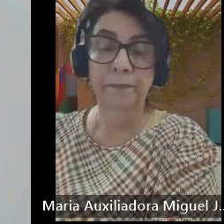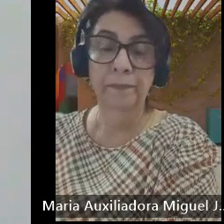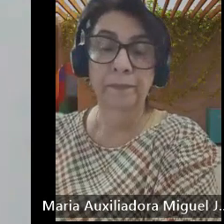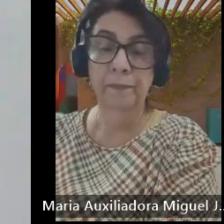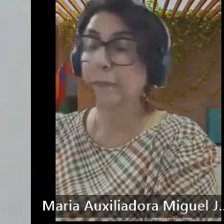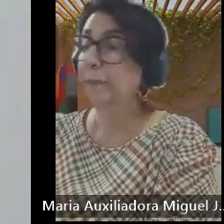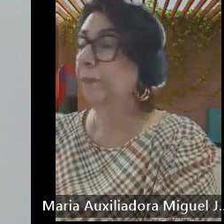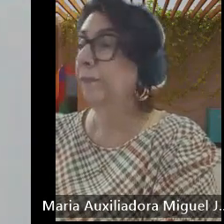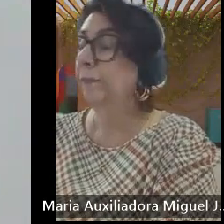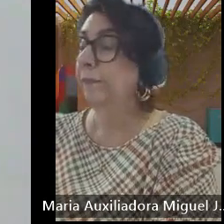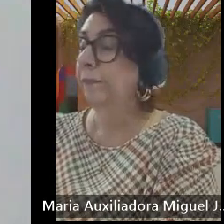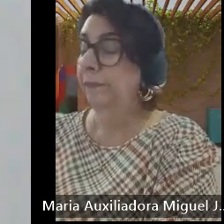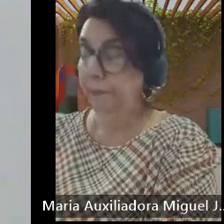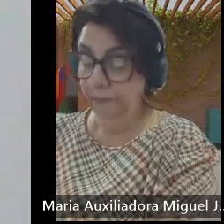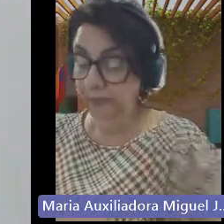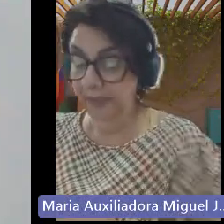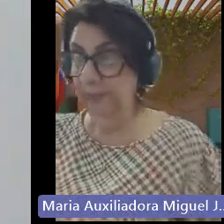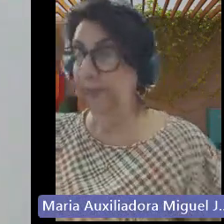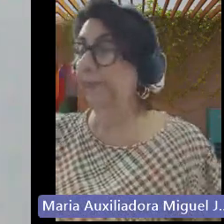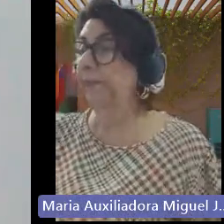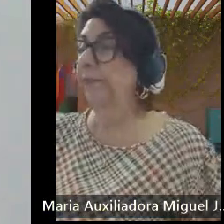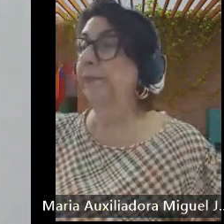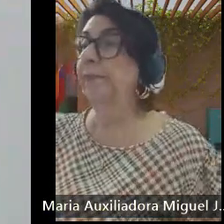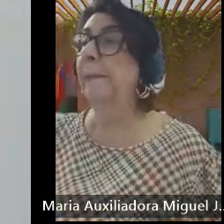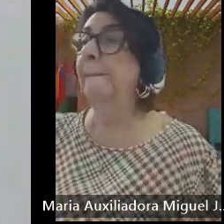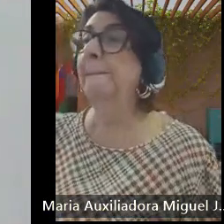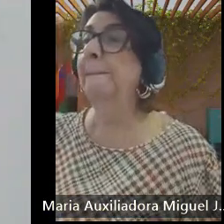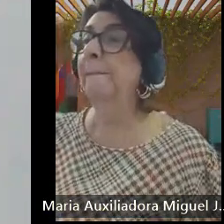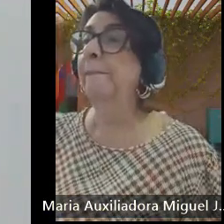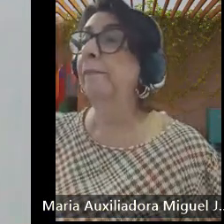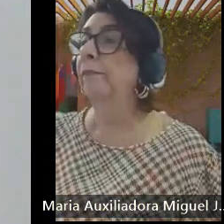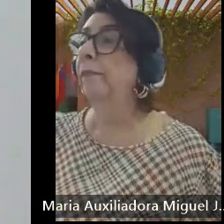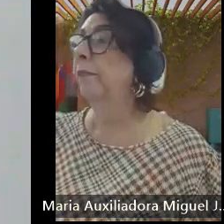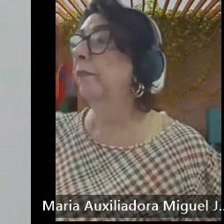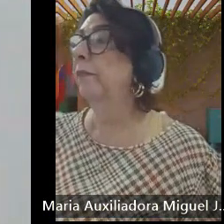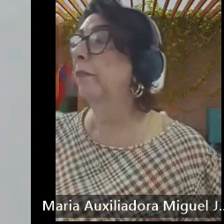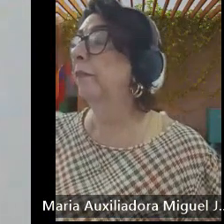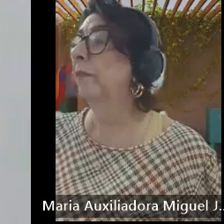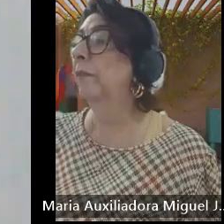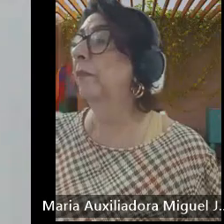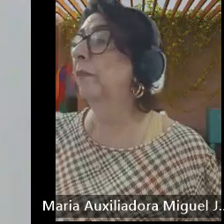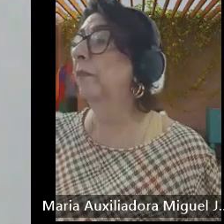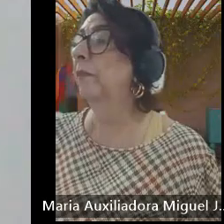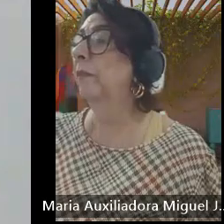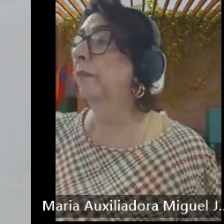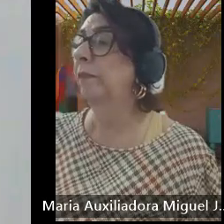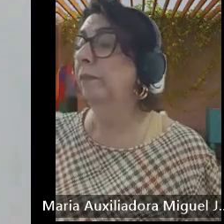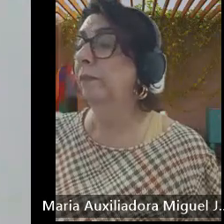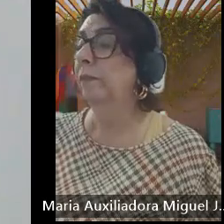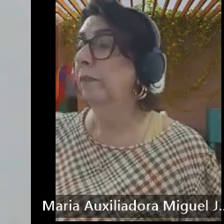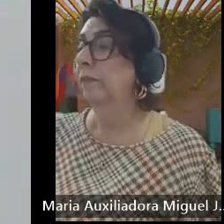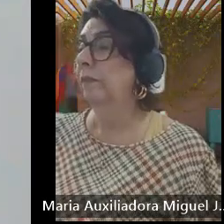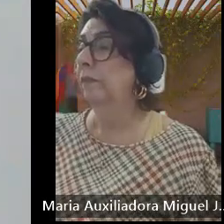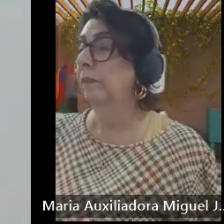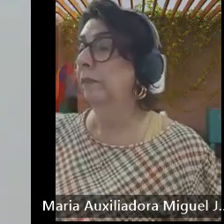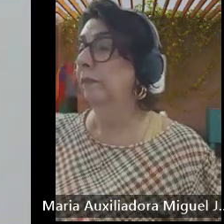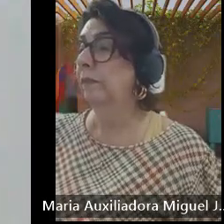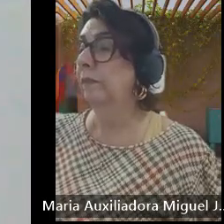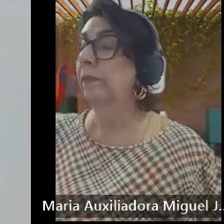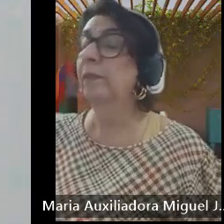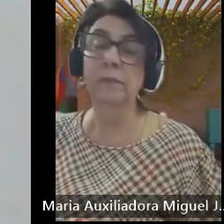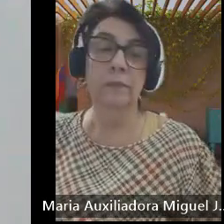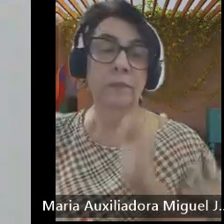Oi, professora, sim. Pois não. Você mencionou que, eu não sei se esse foi o primeiro momento que